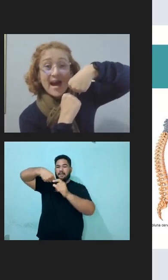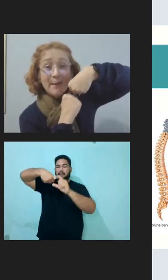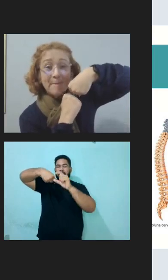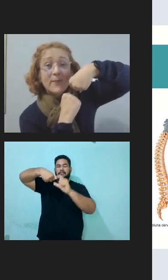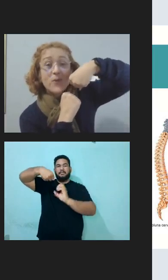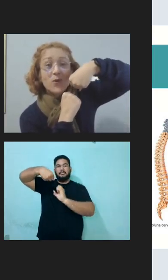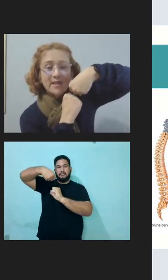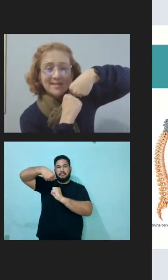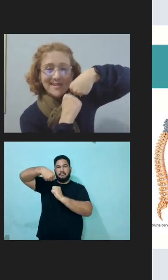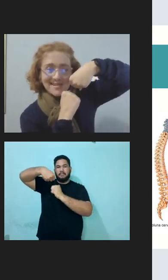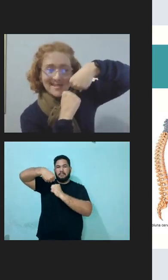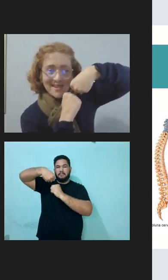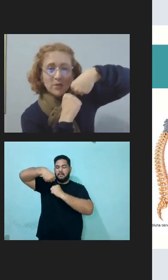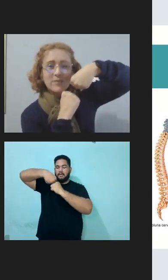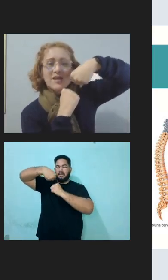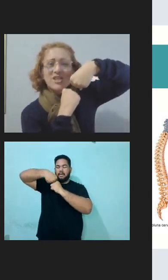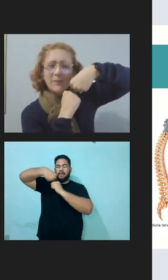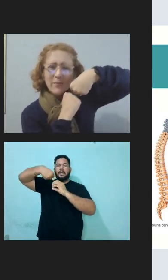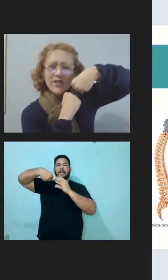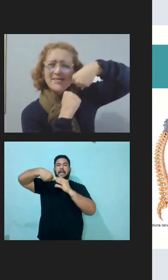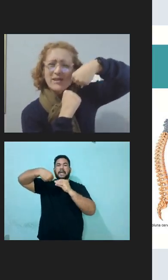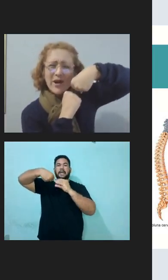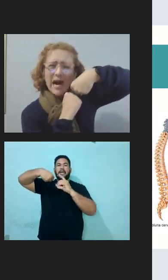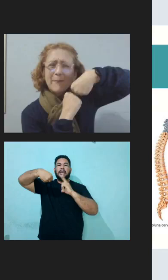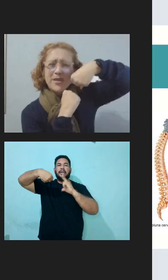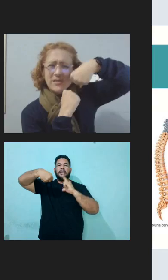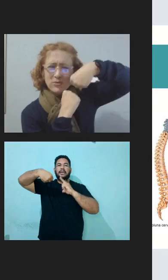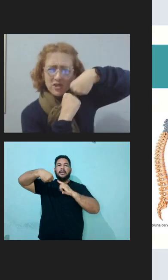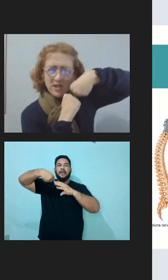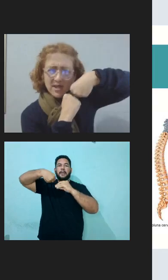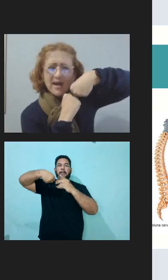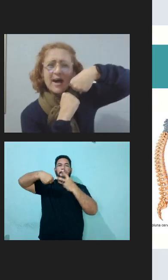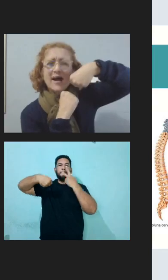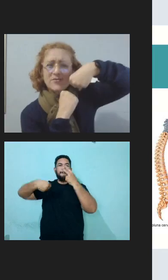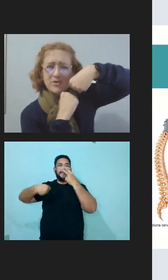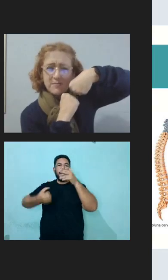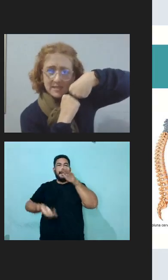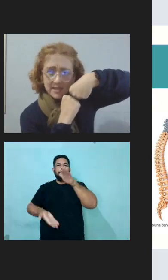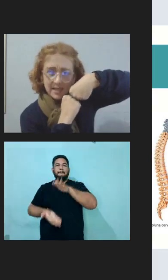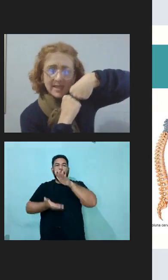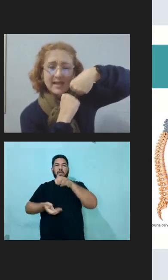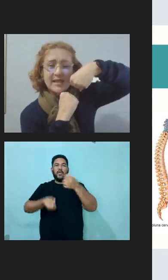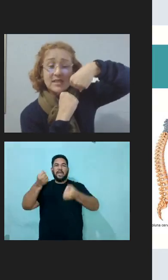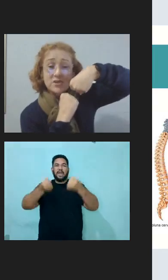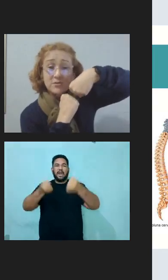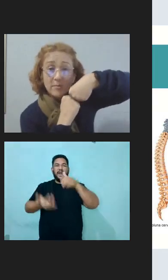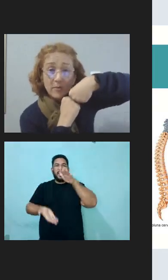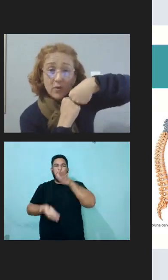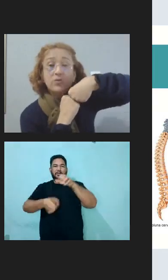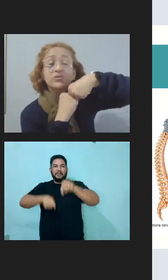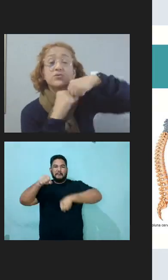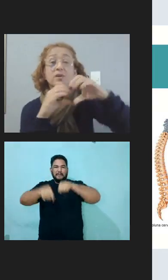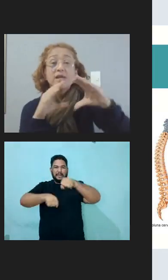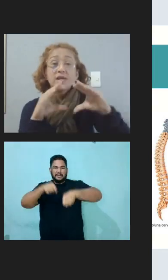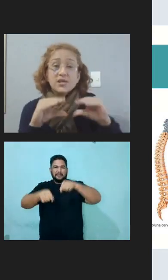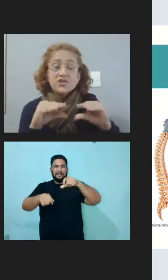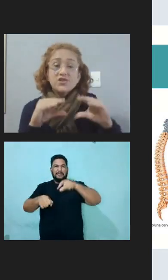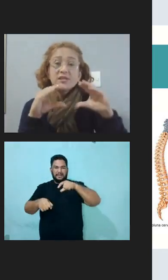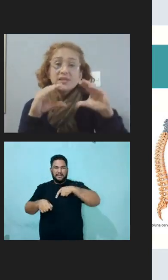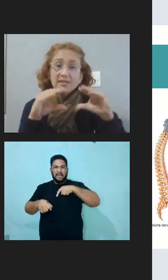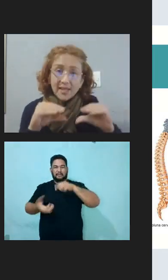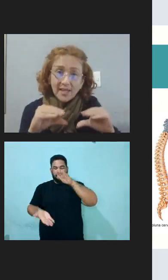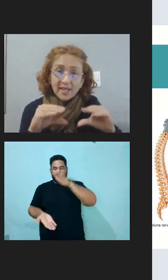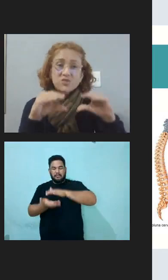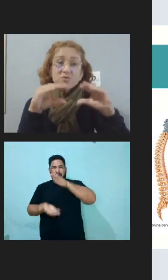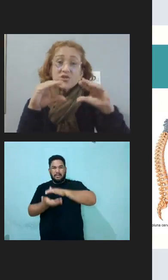para amortecer, tipo amortecedor de carro, de bicicleta, de moto,